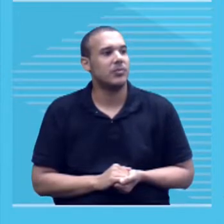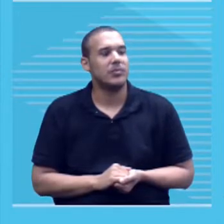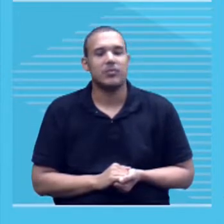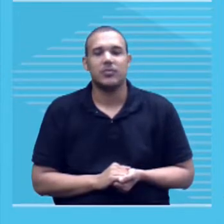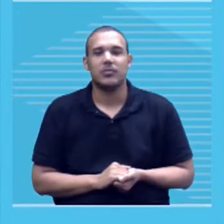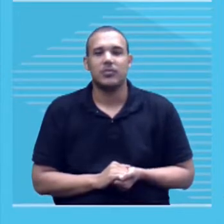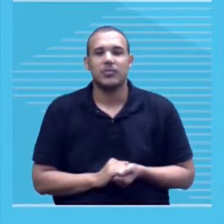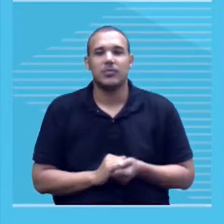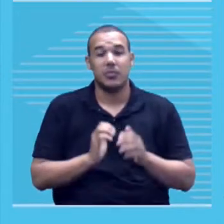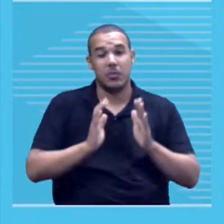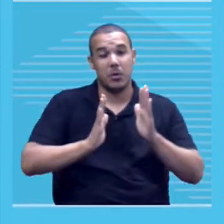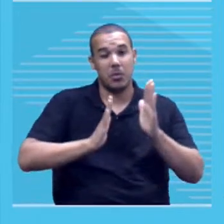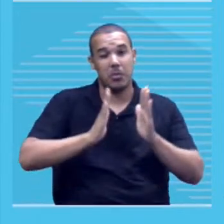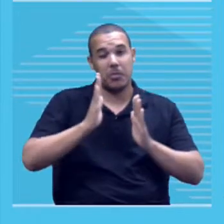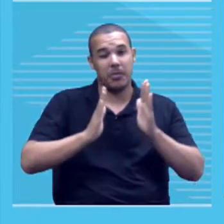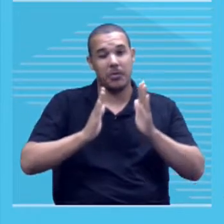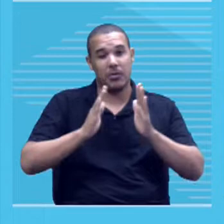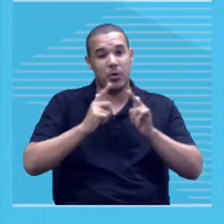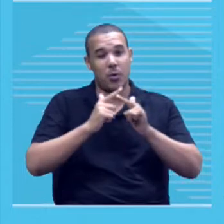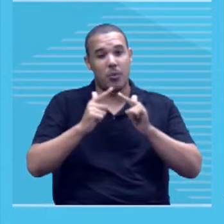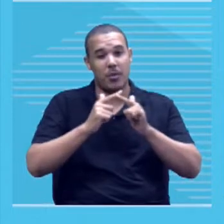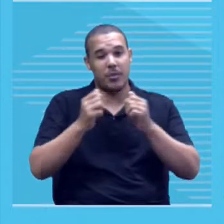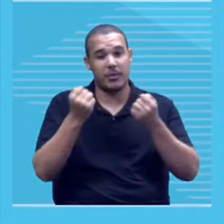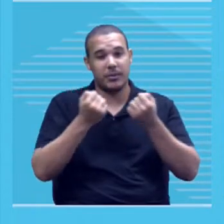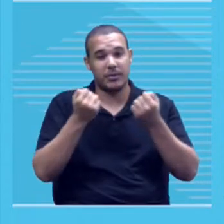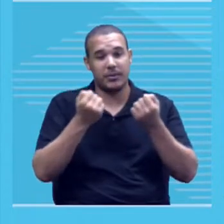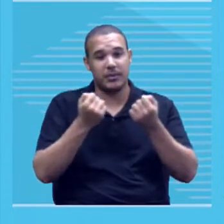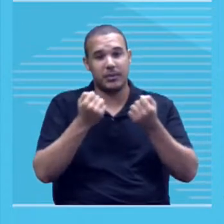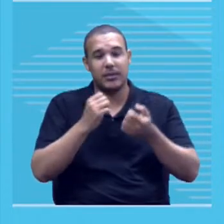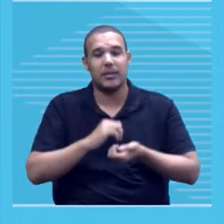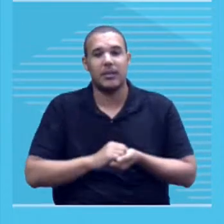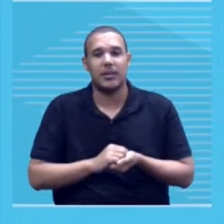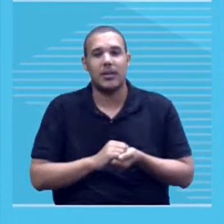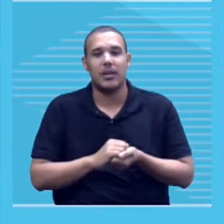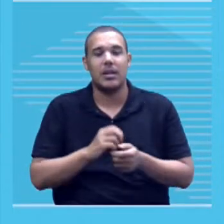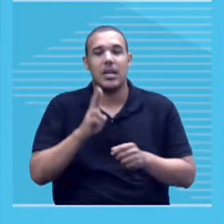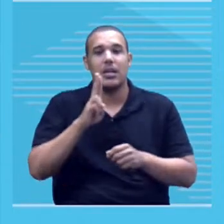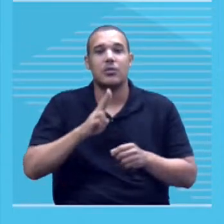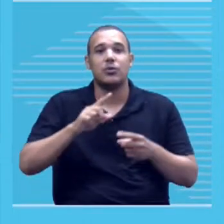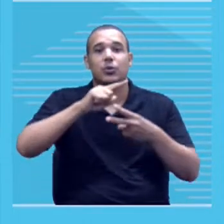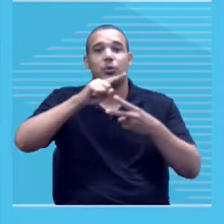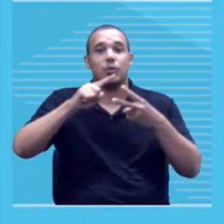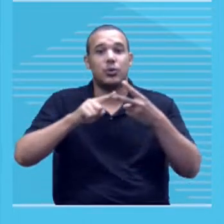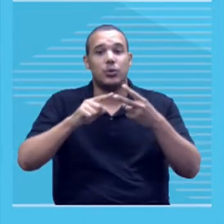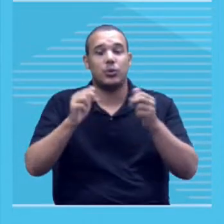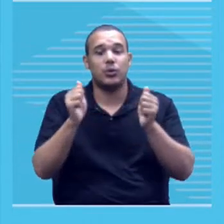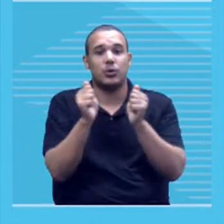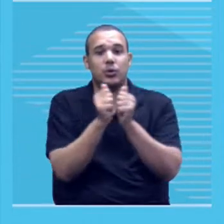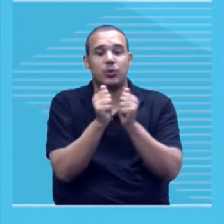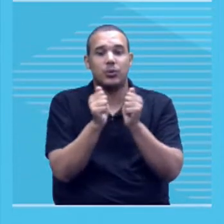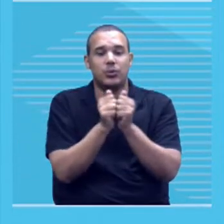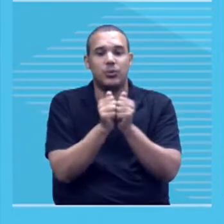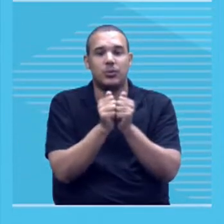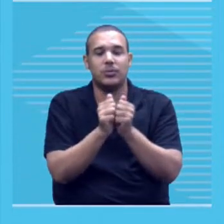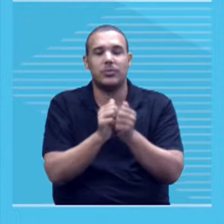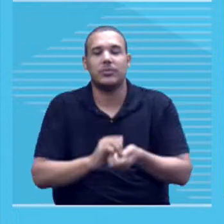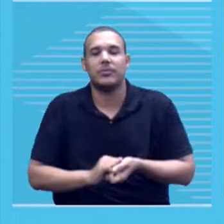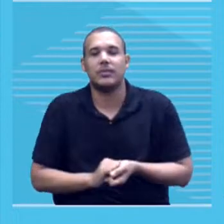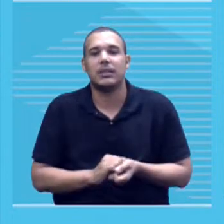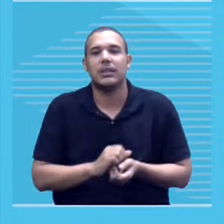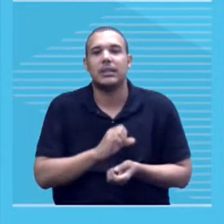Durante o mau funcionamento, ele acabou botando os dois faróis juntos. Então, se um